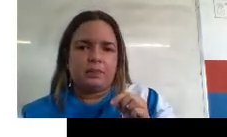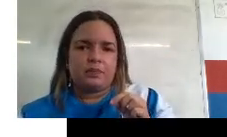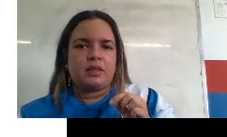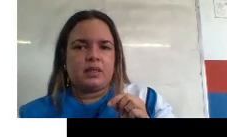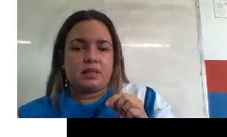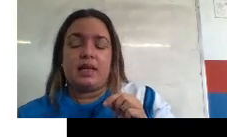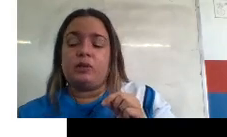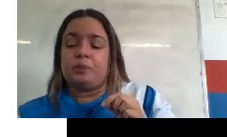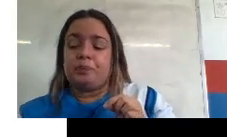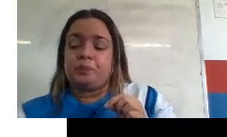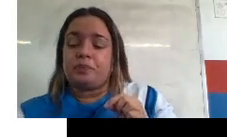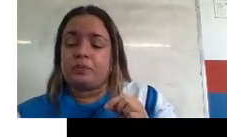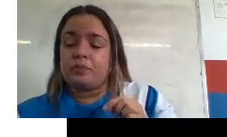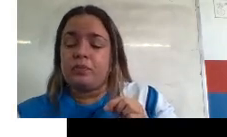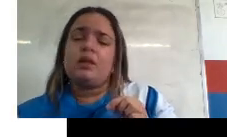prioridade,